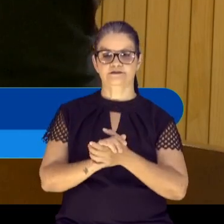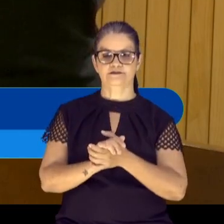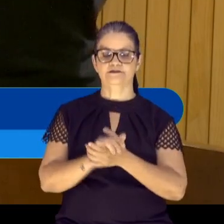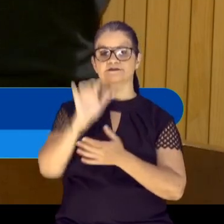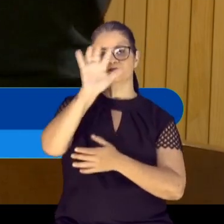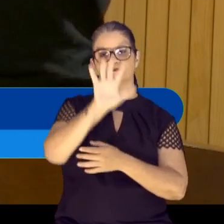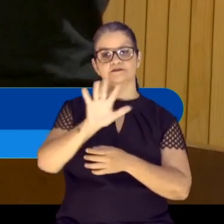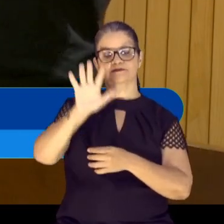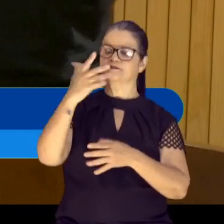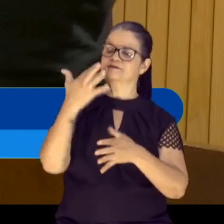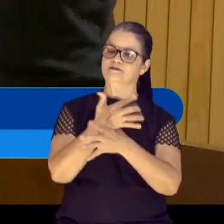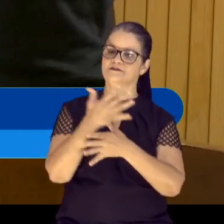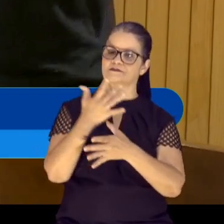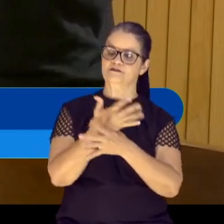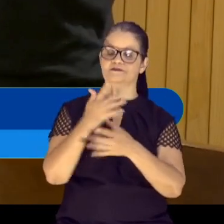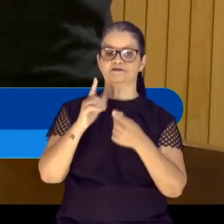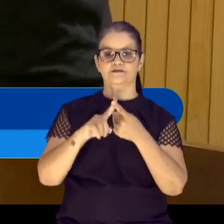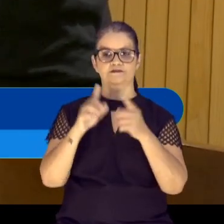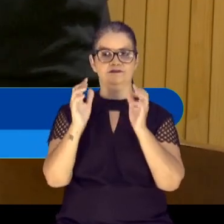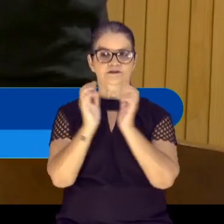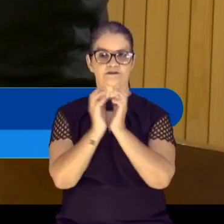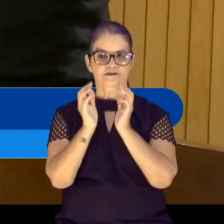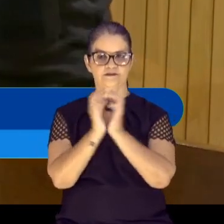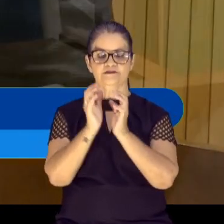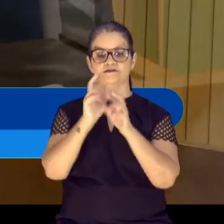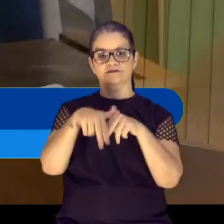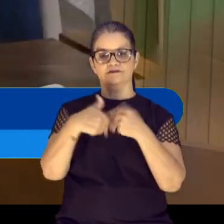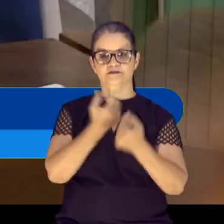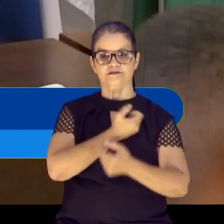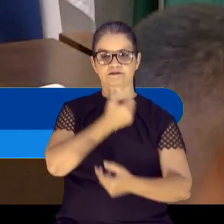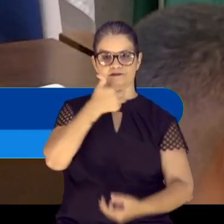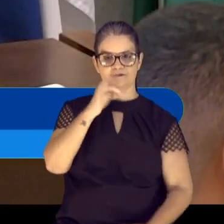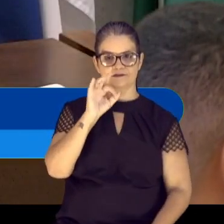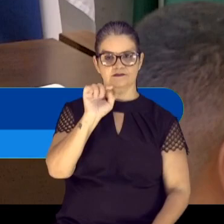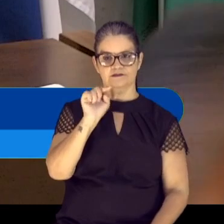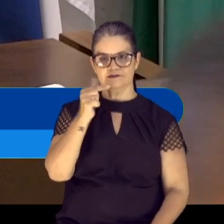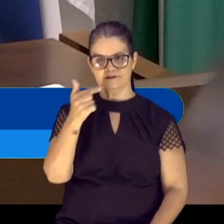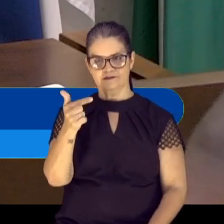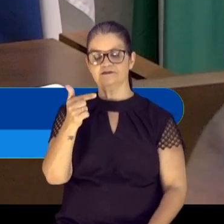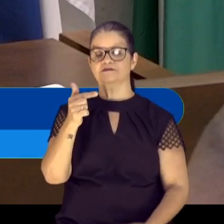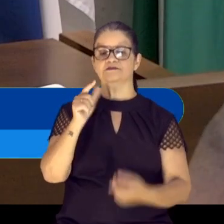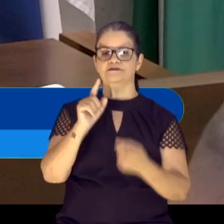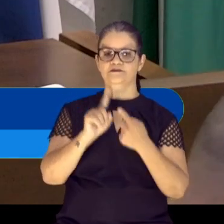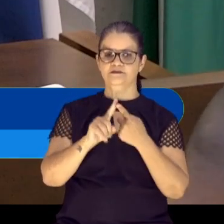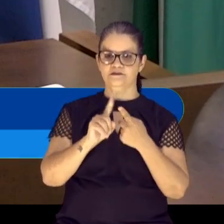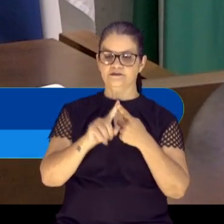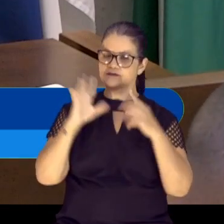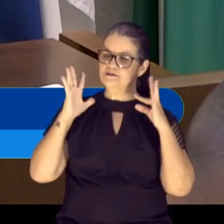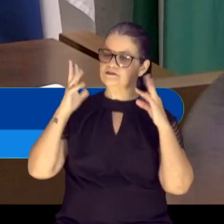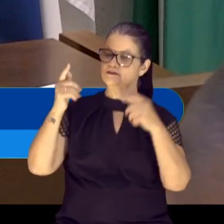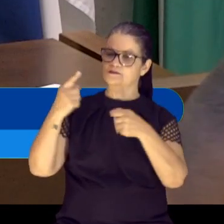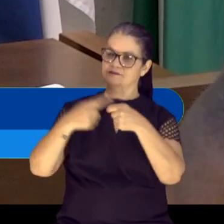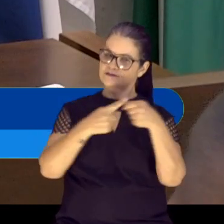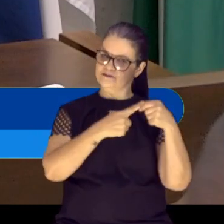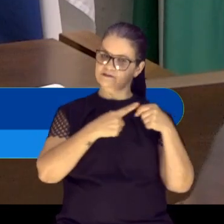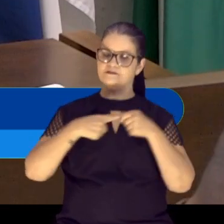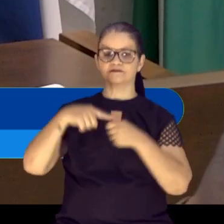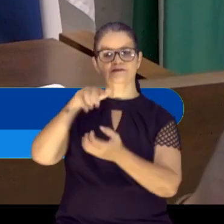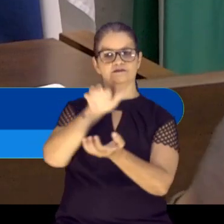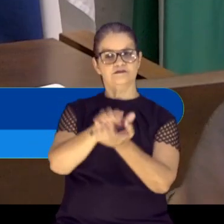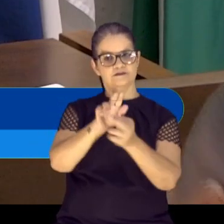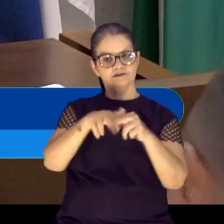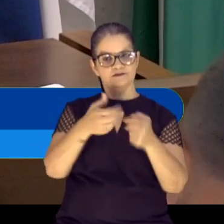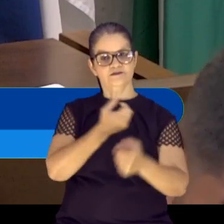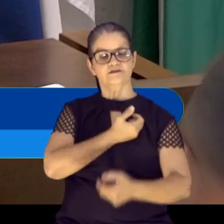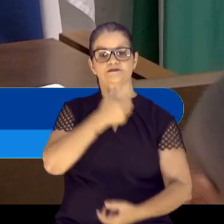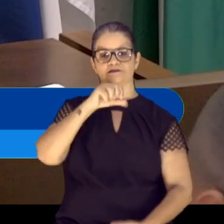região metropolitana e a cidade de Recife, através do canal 10.2, para todo o interior pernambucano, através